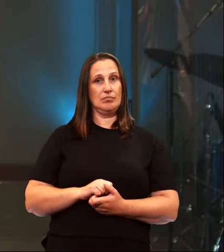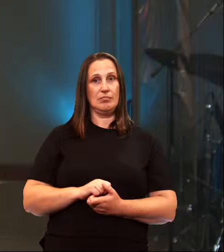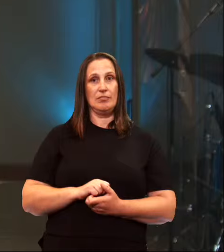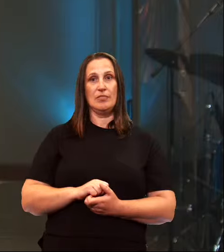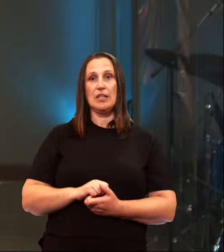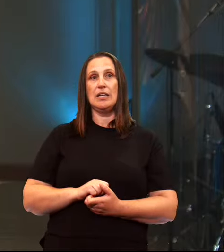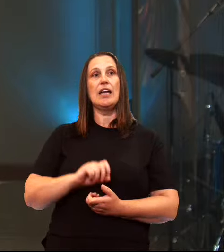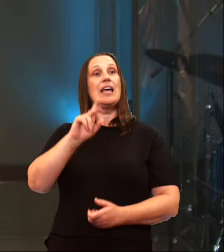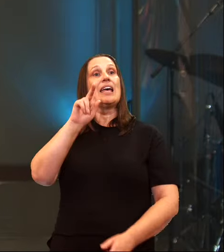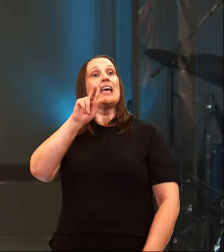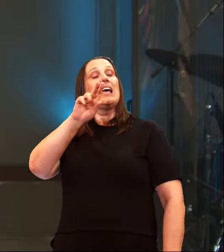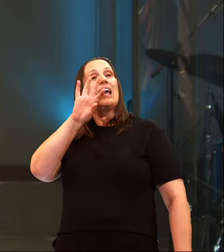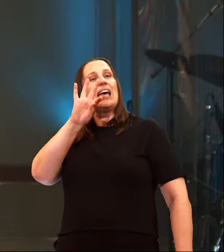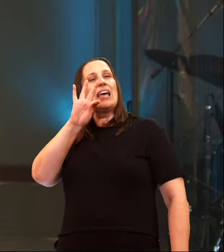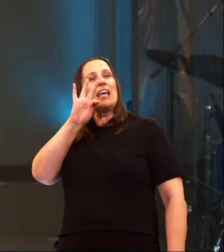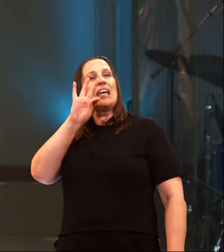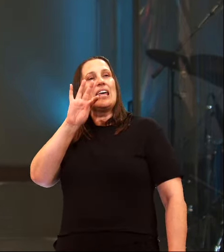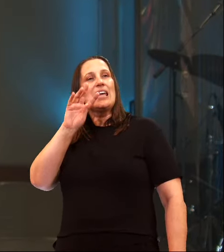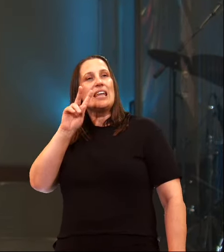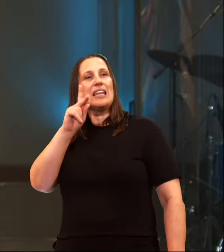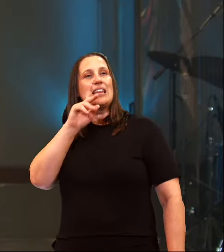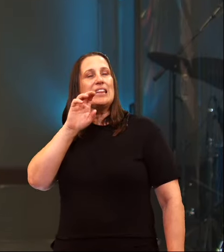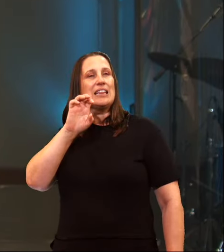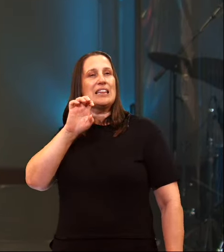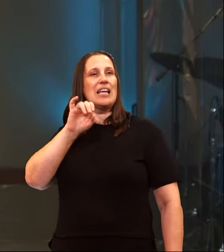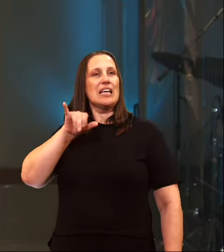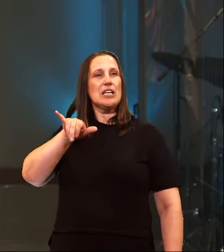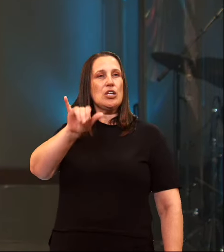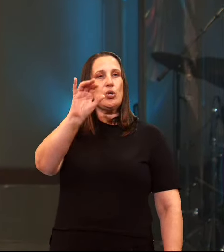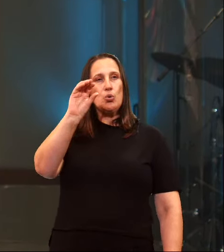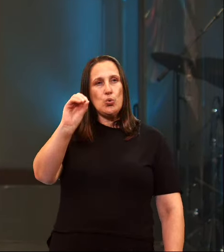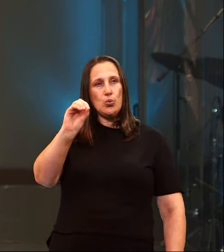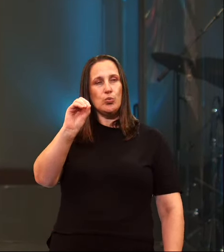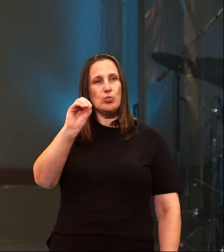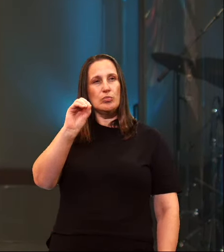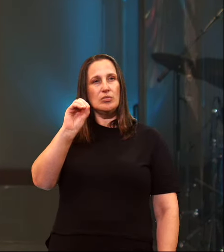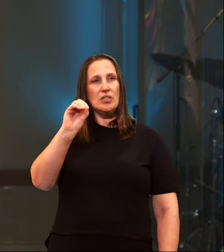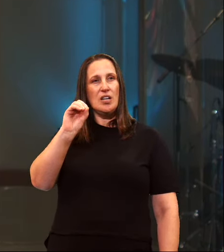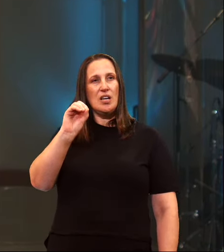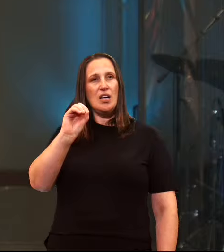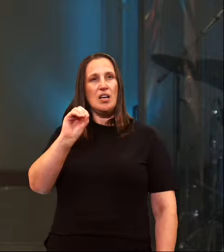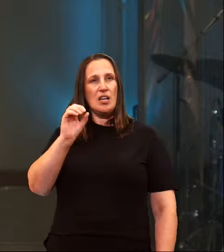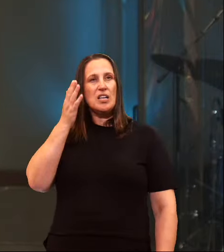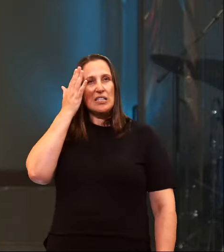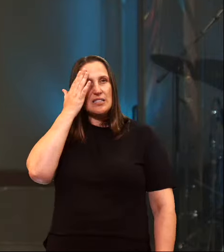Think vem de pensar. É um reconhecimento de que alguém fez algo por mim.